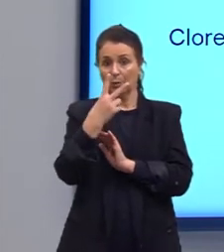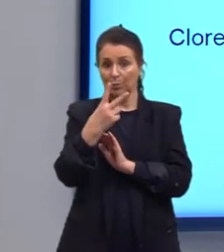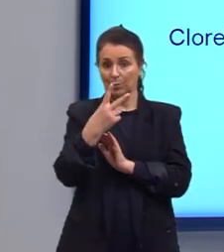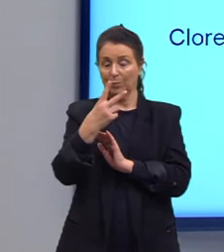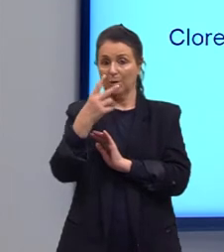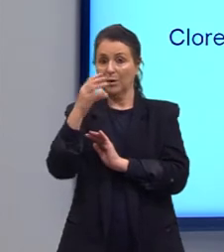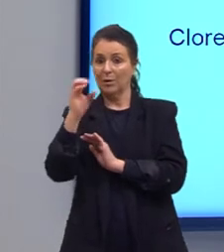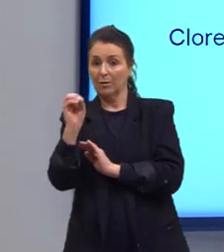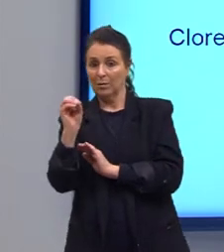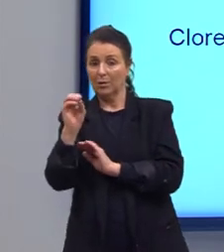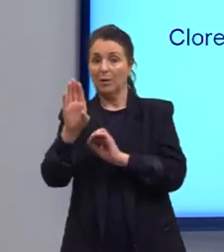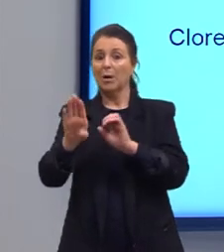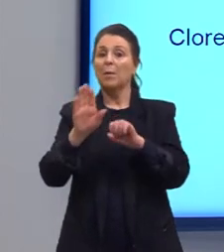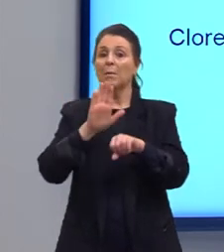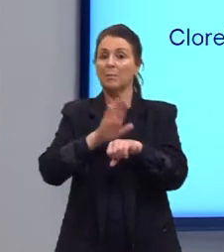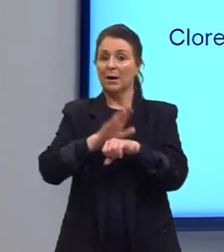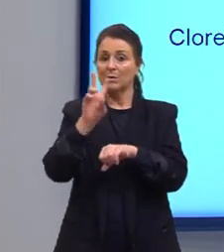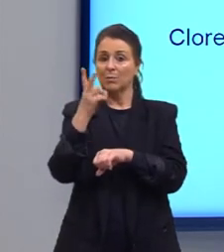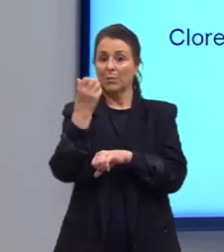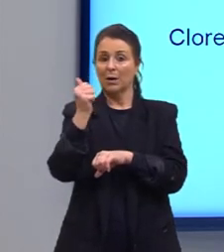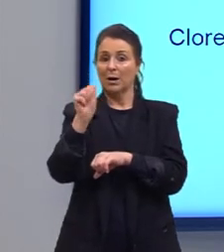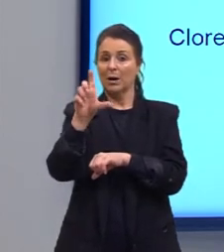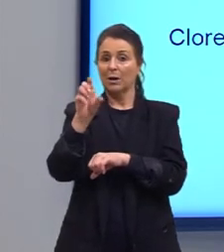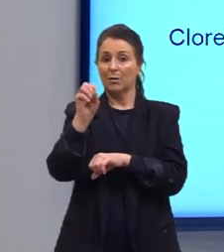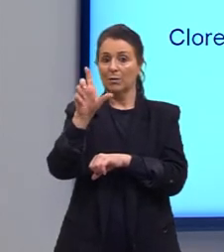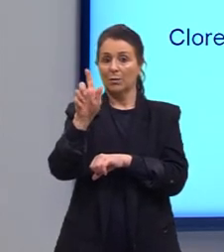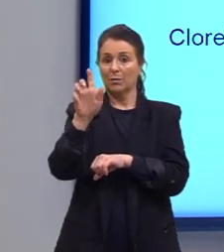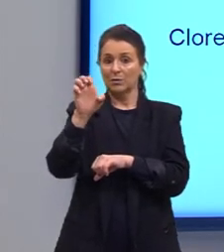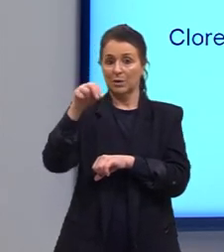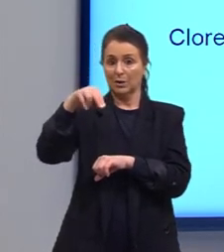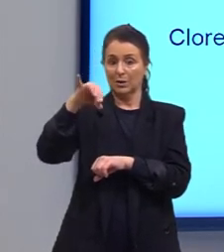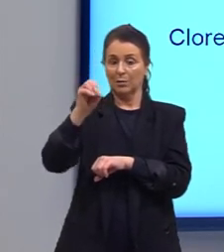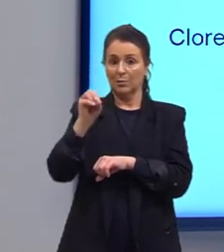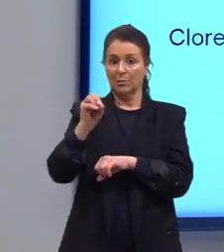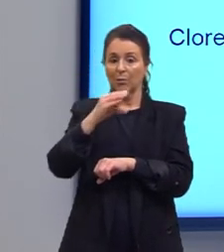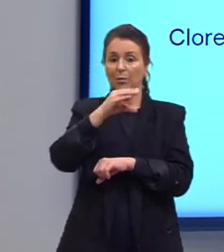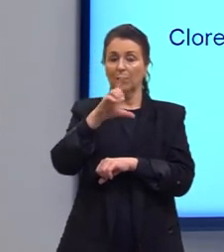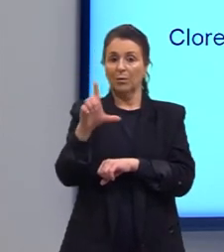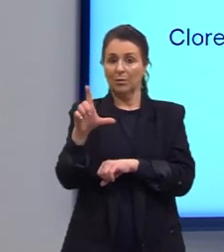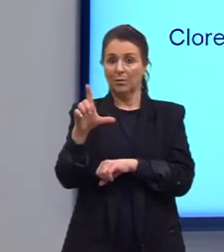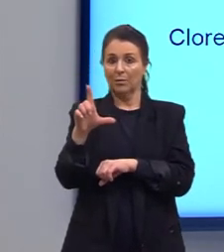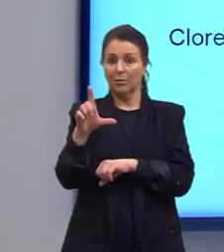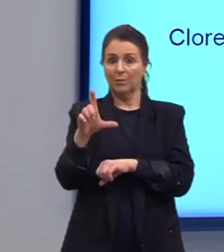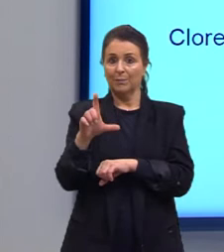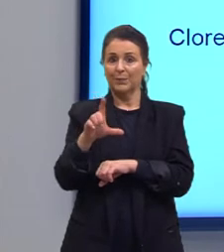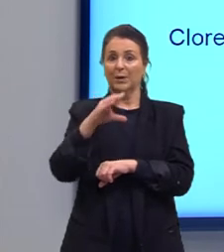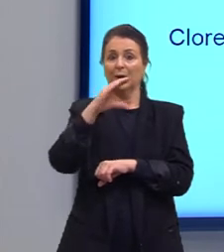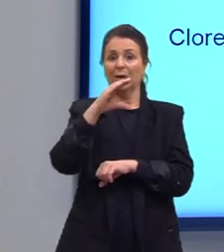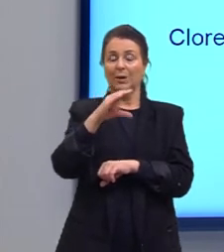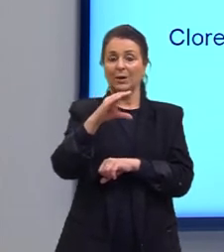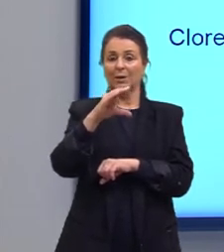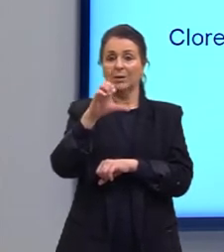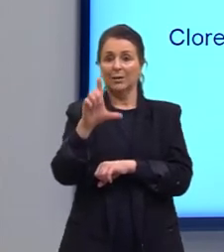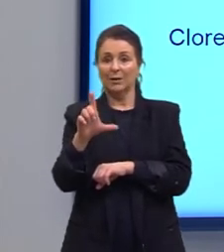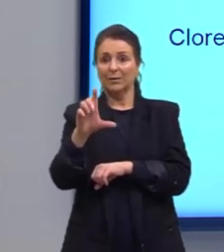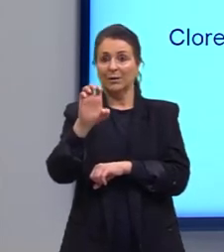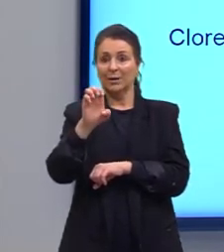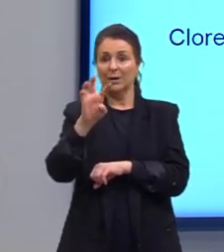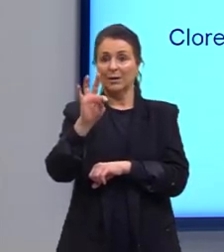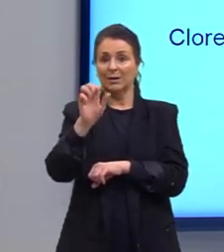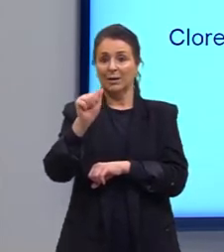mas o meu halogênio novamente é um átomo de cloro cloreto de etanola certo